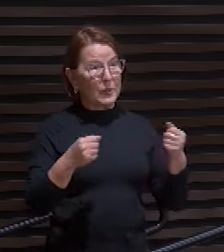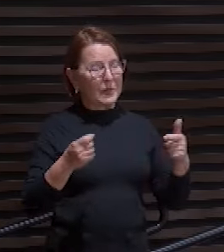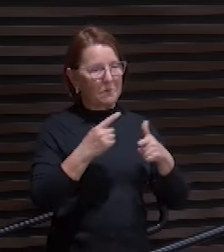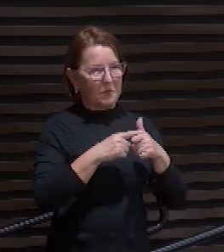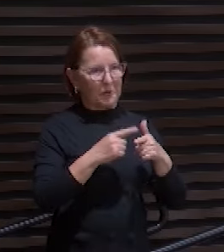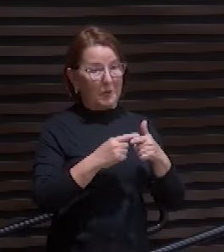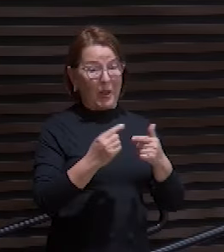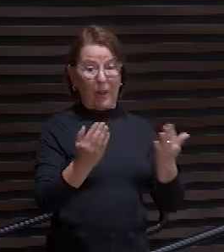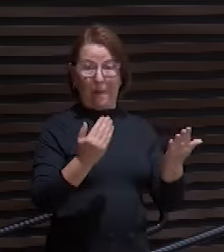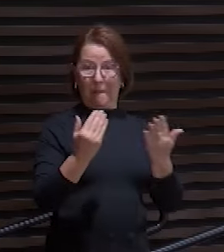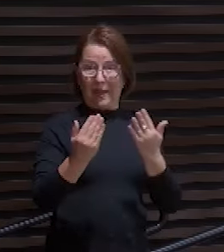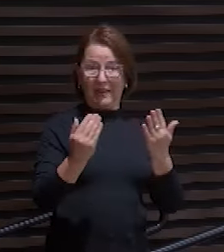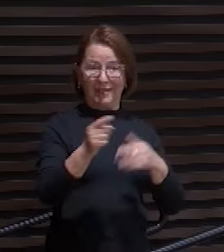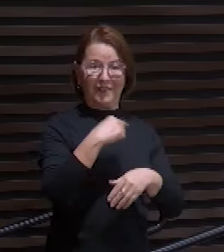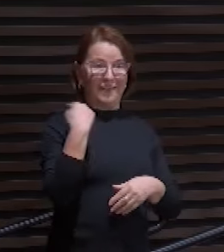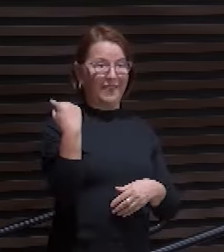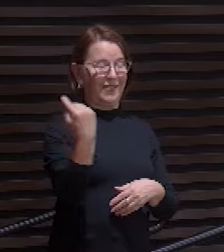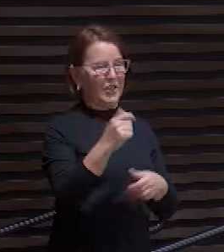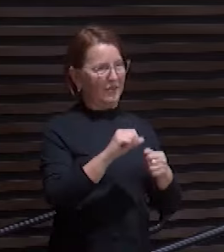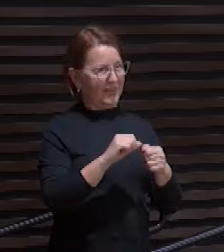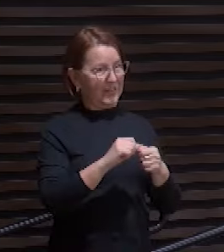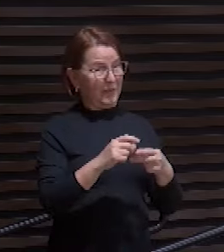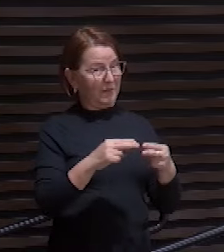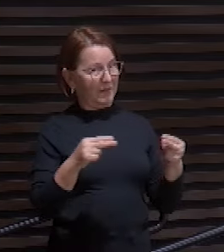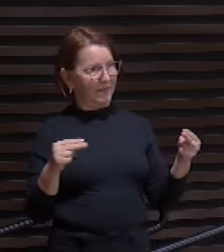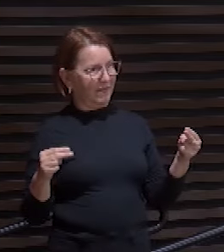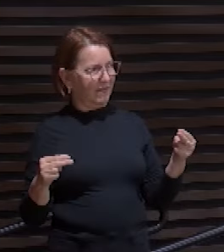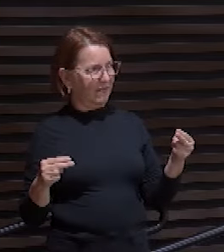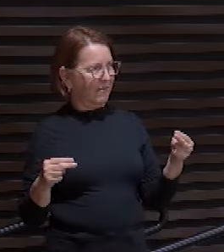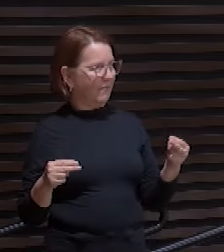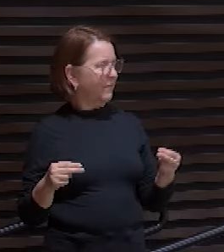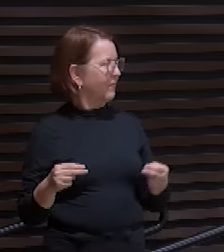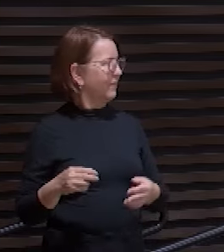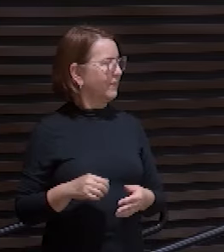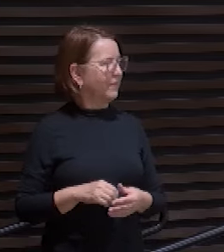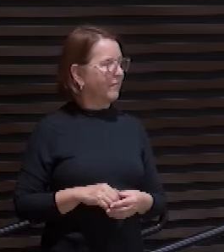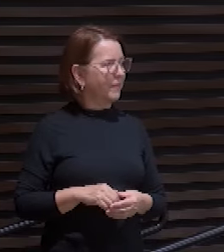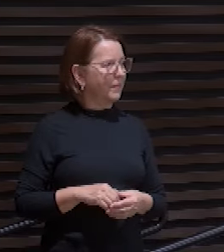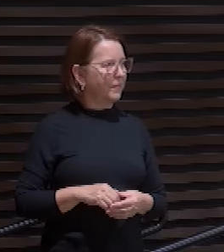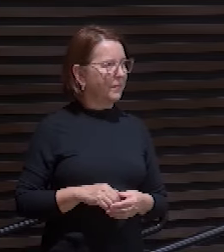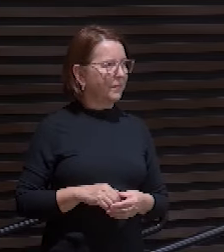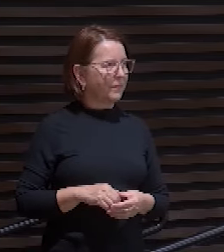gente começa a fazer também das coisas. Eita, isso aqui é terrível.